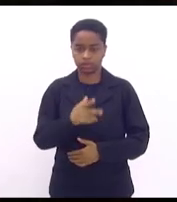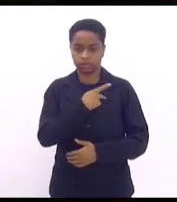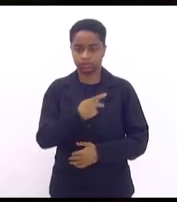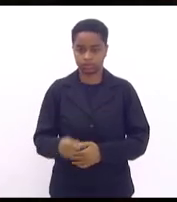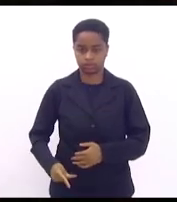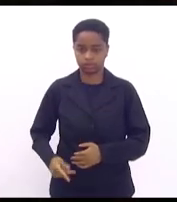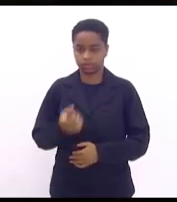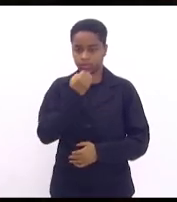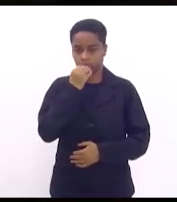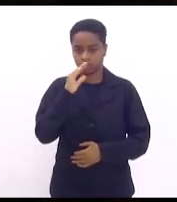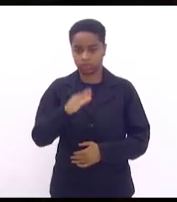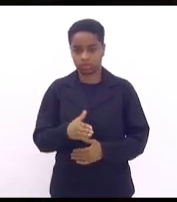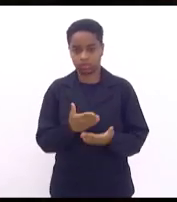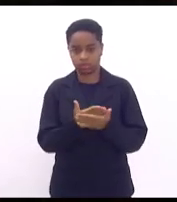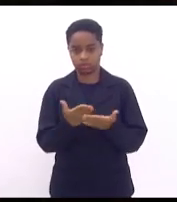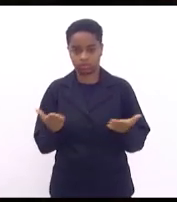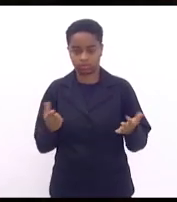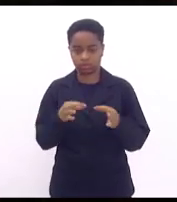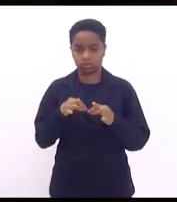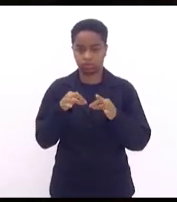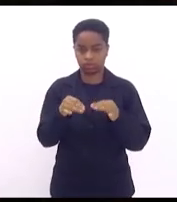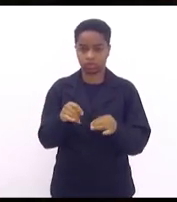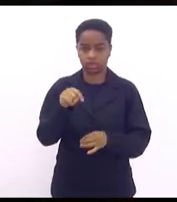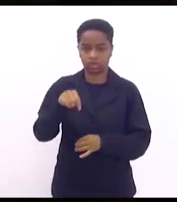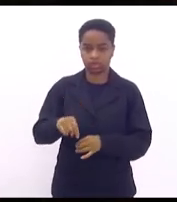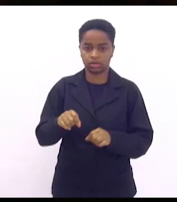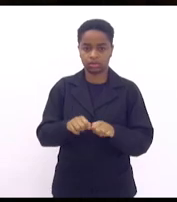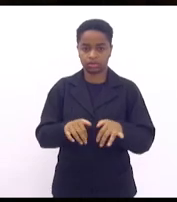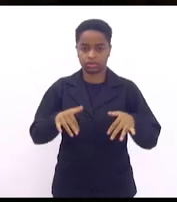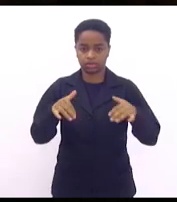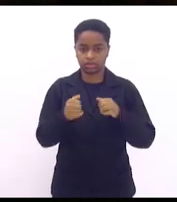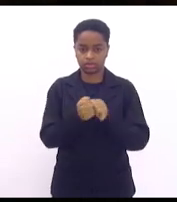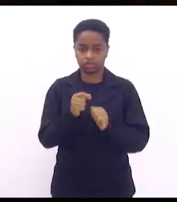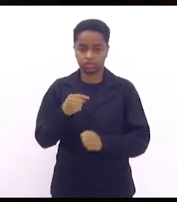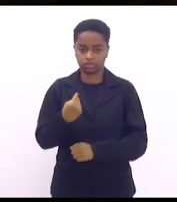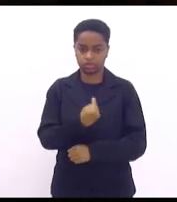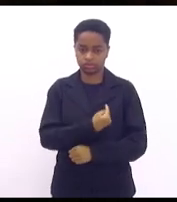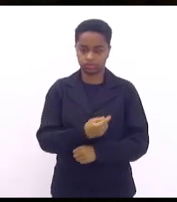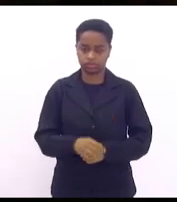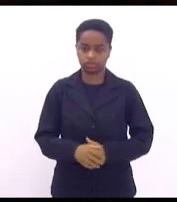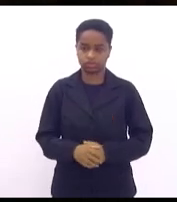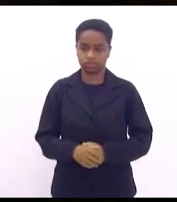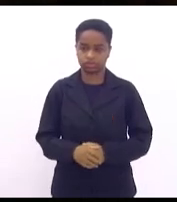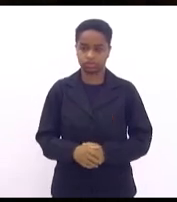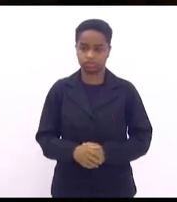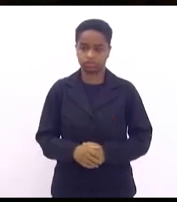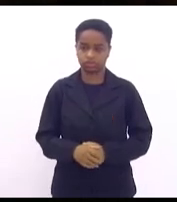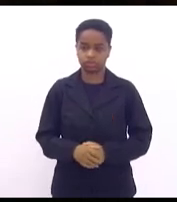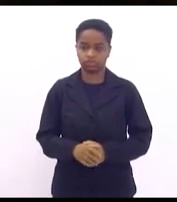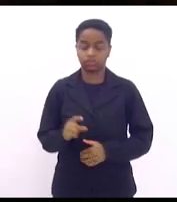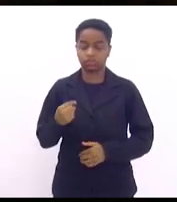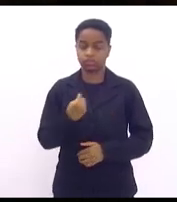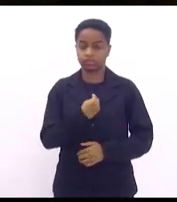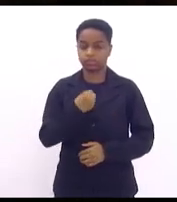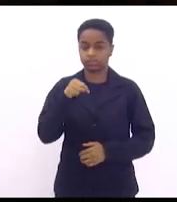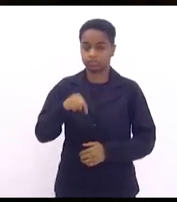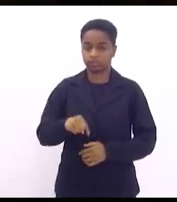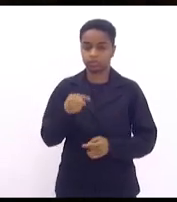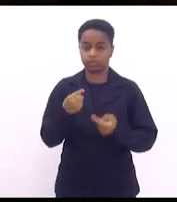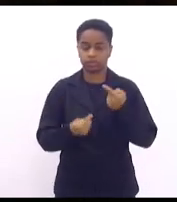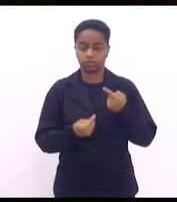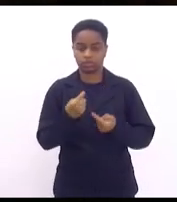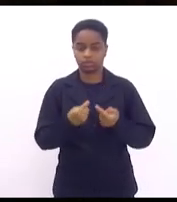Boa tarde a todos que estão aqui hoje conosco no plenário. Tia Ju, estamos aqui discutindo as receitas